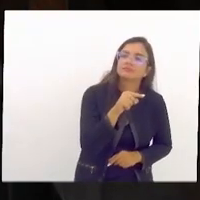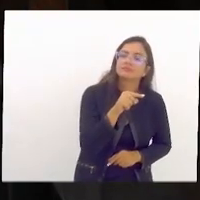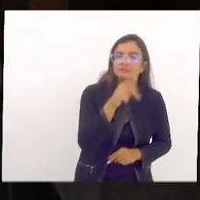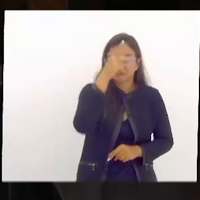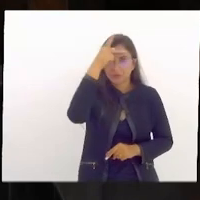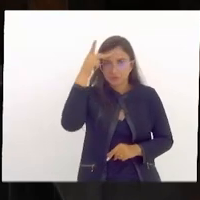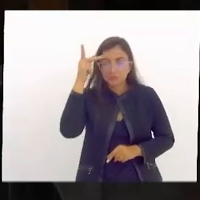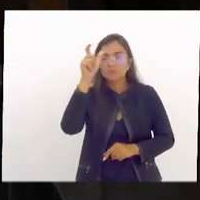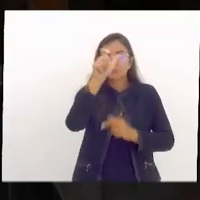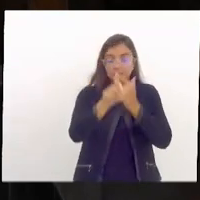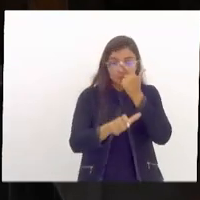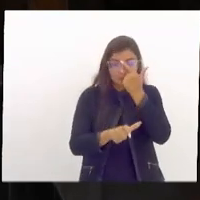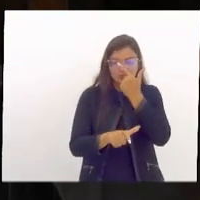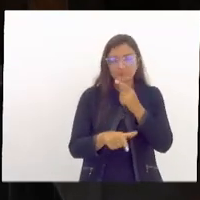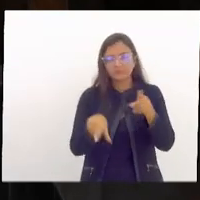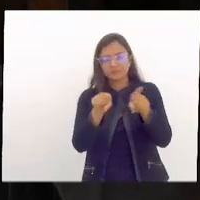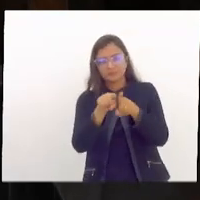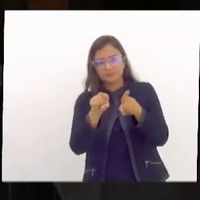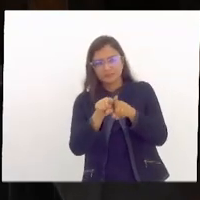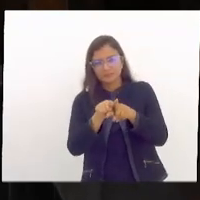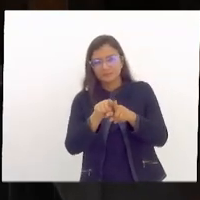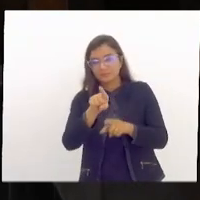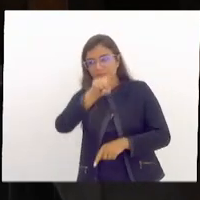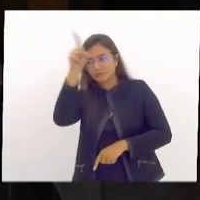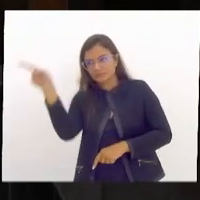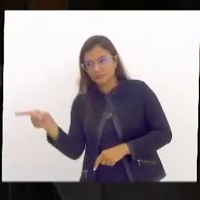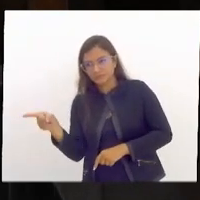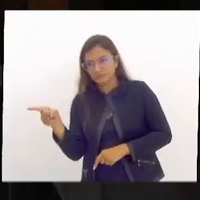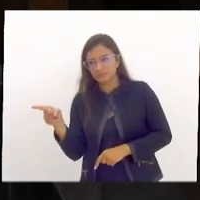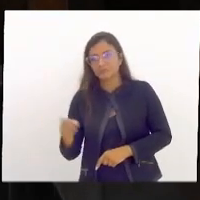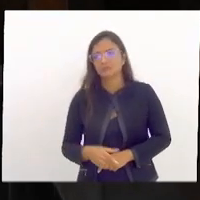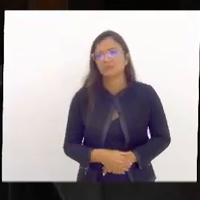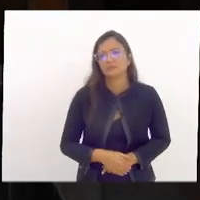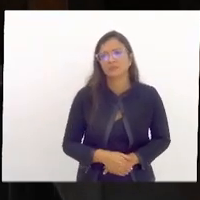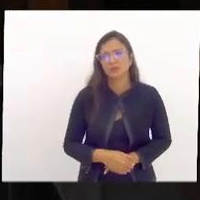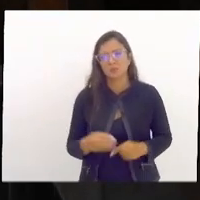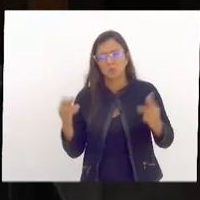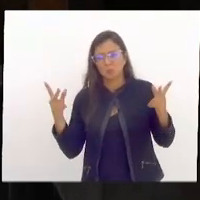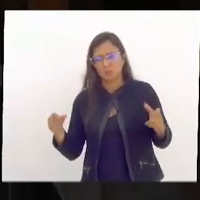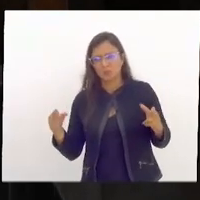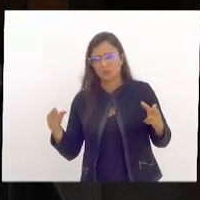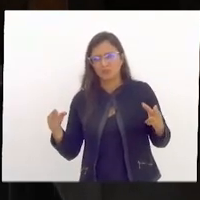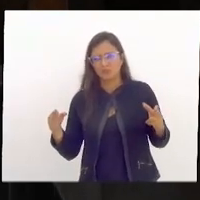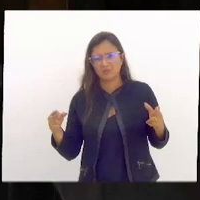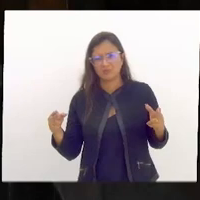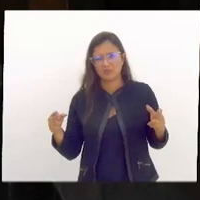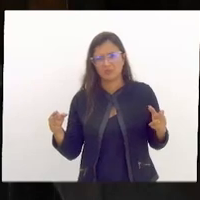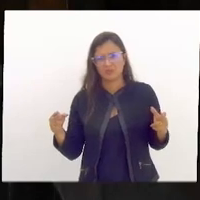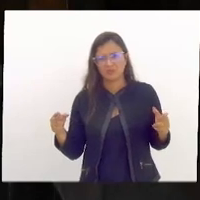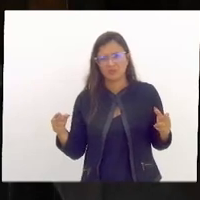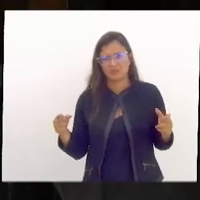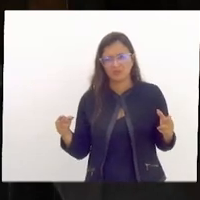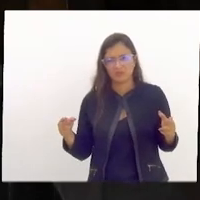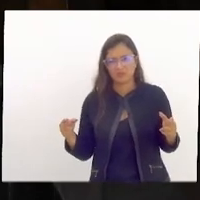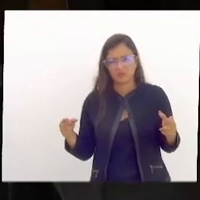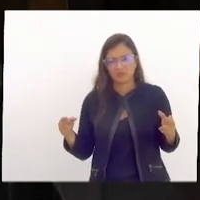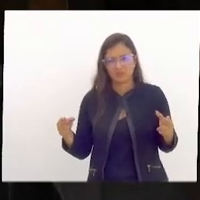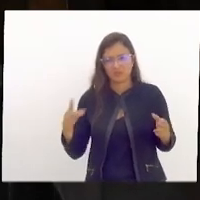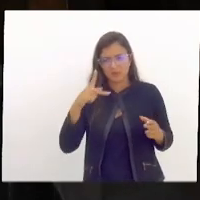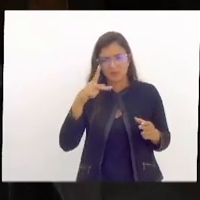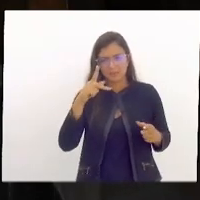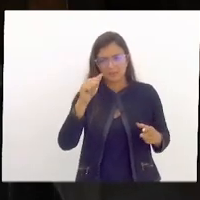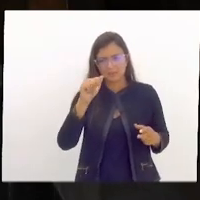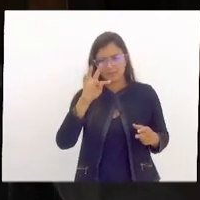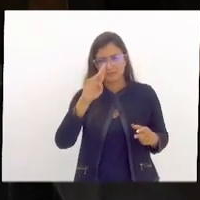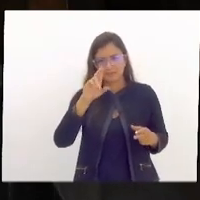beneficiário e a contrapartida igual por parte da patronal, no caso